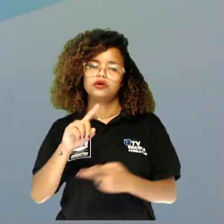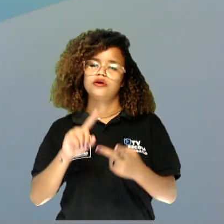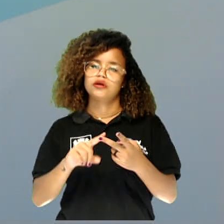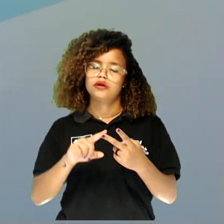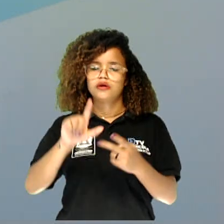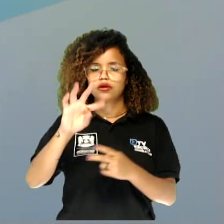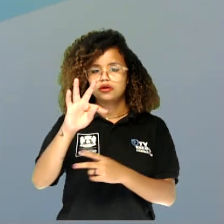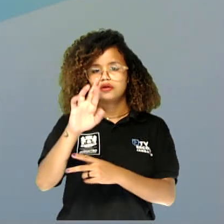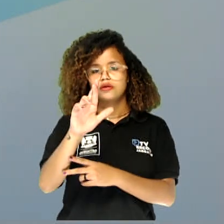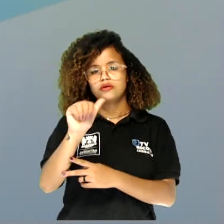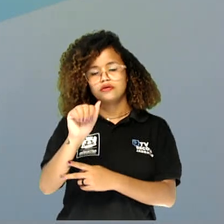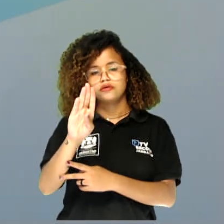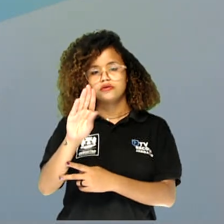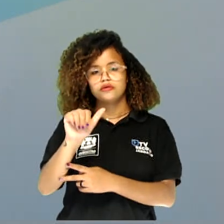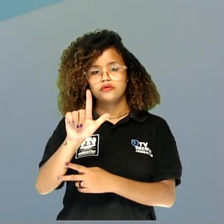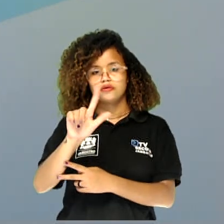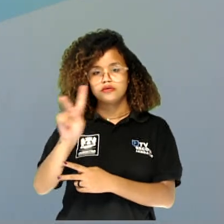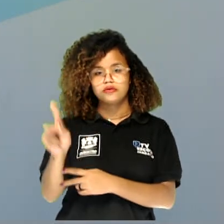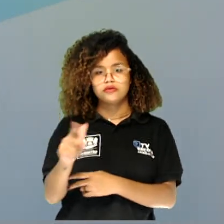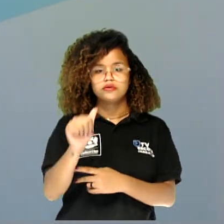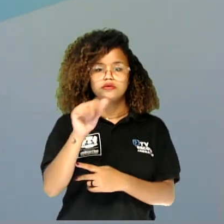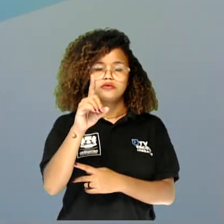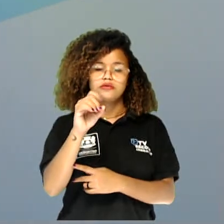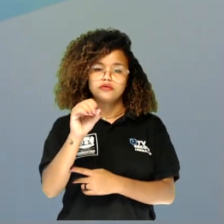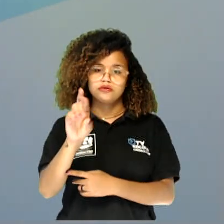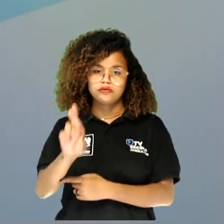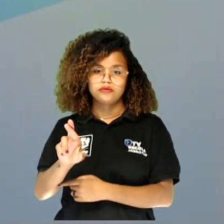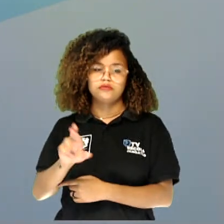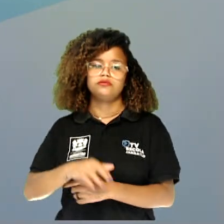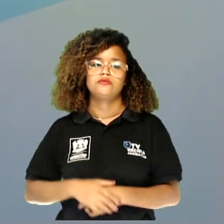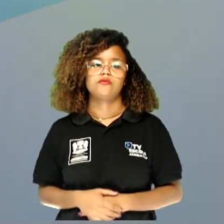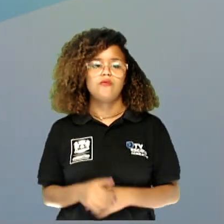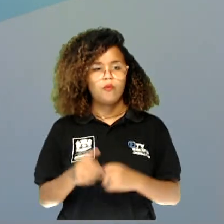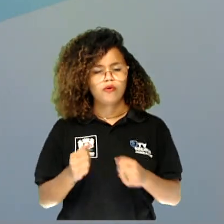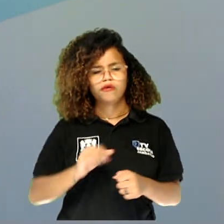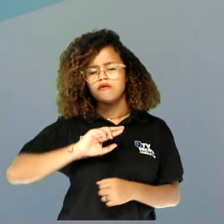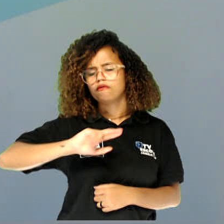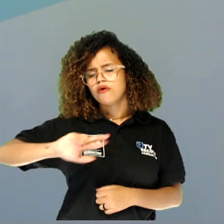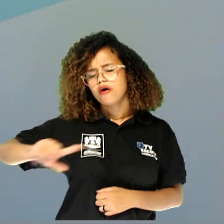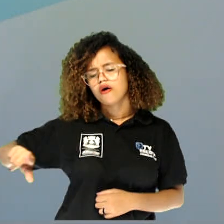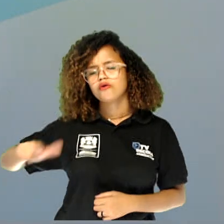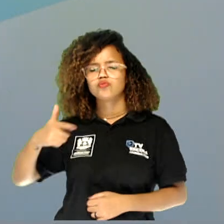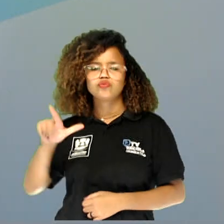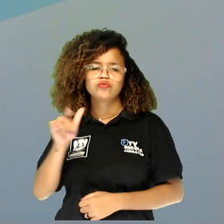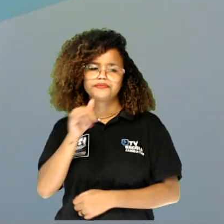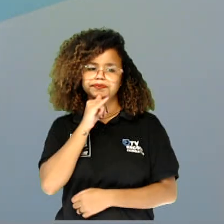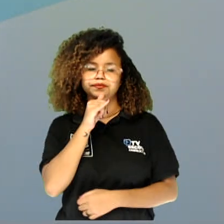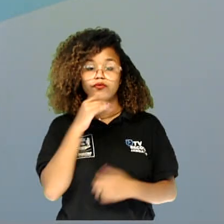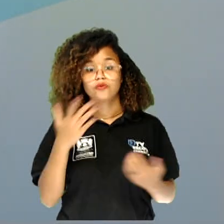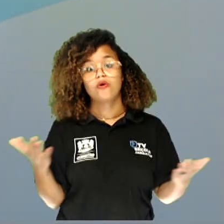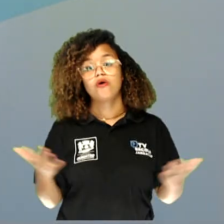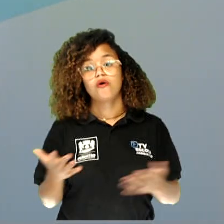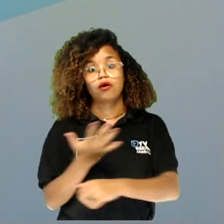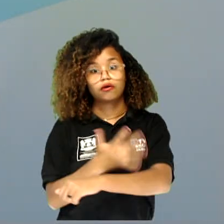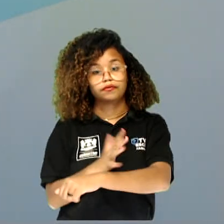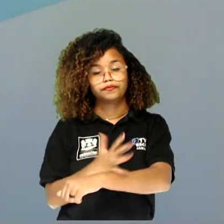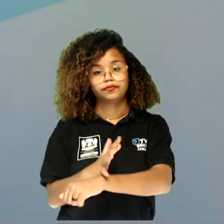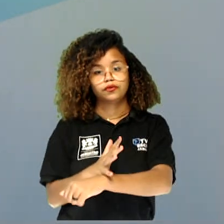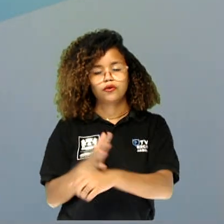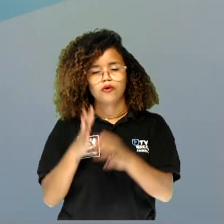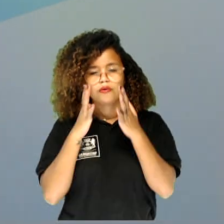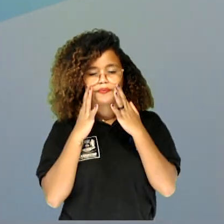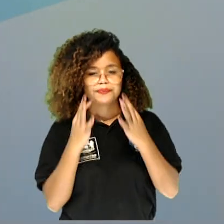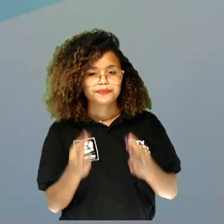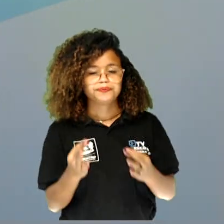ser mangueira, bananada, certo? Então, a gente vai treinar agora. Preste